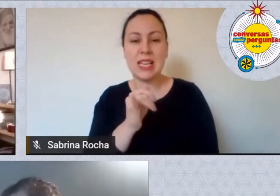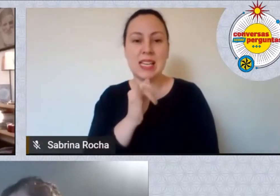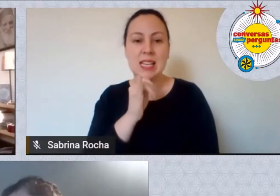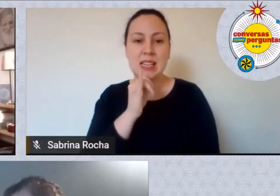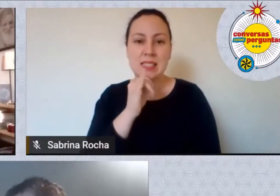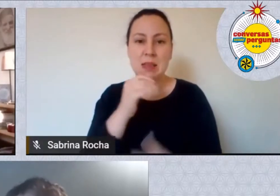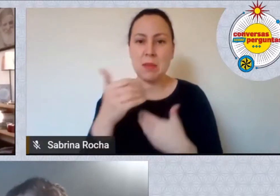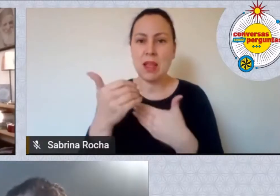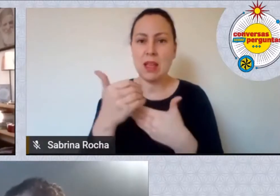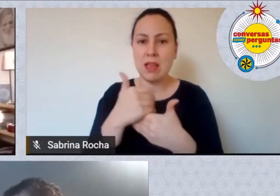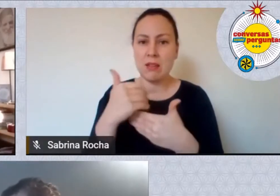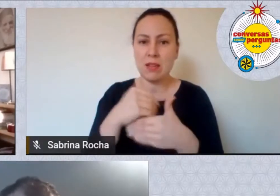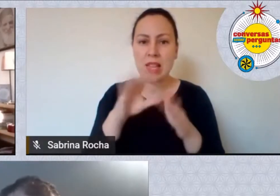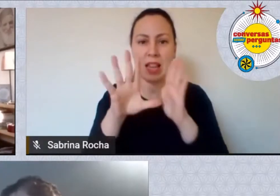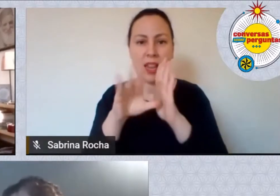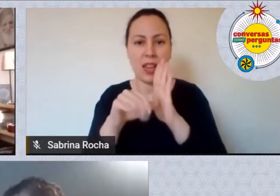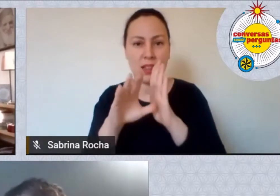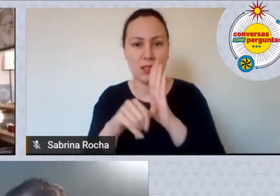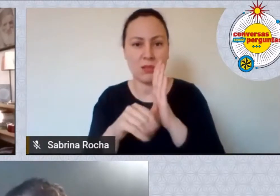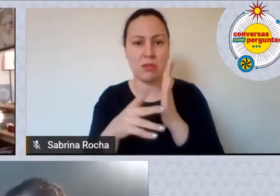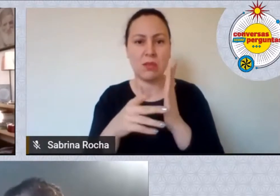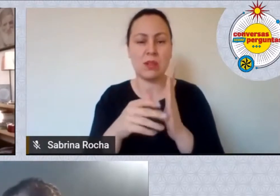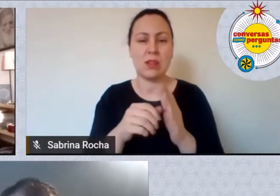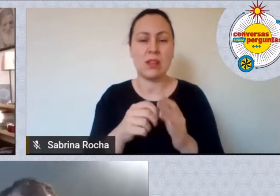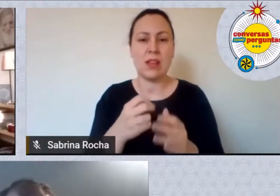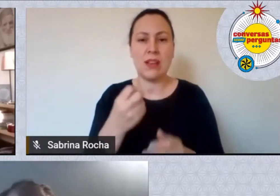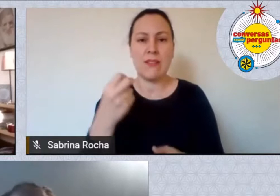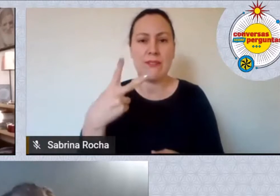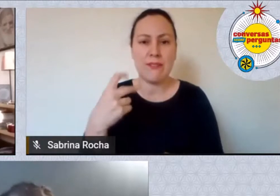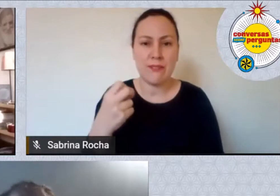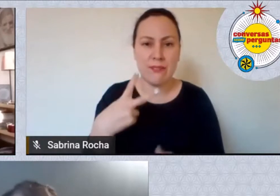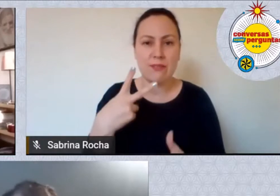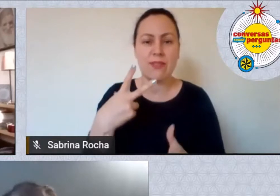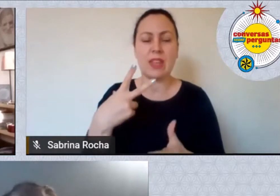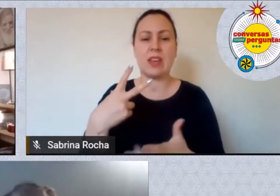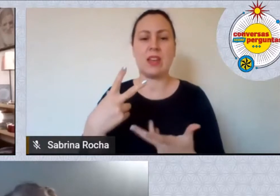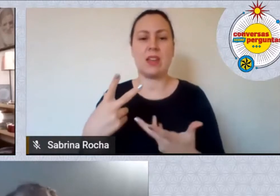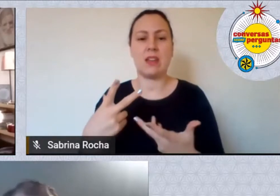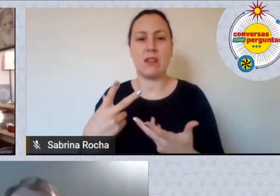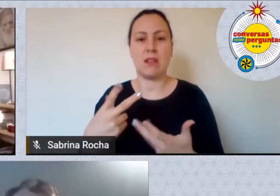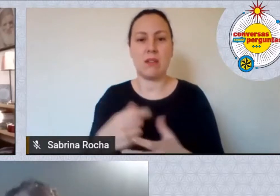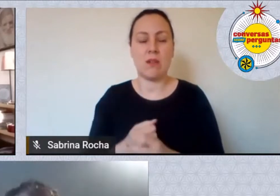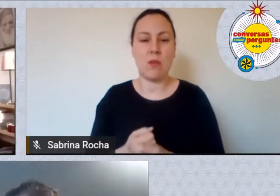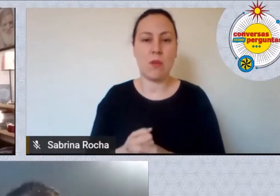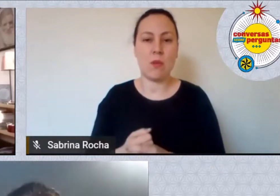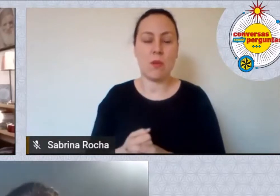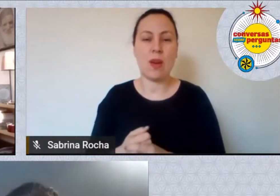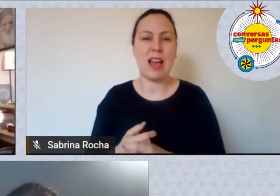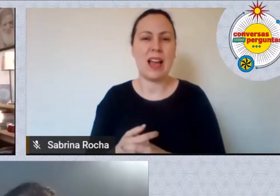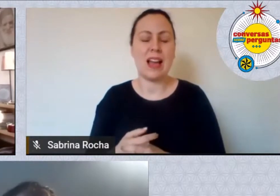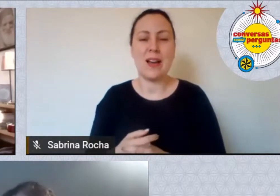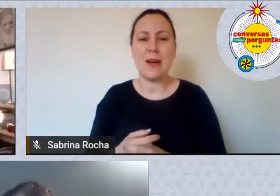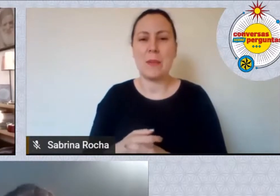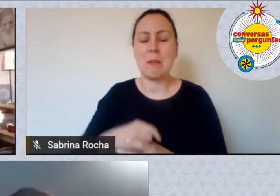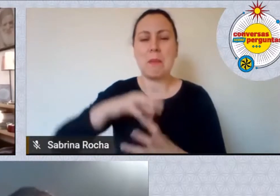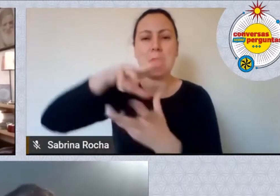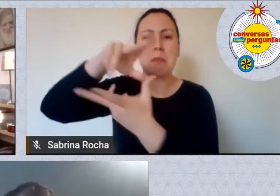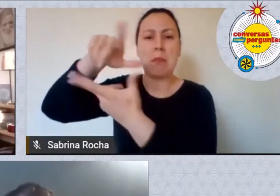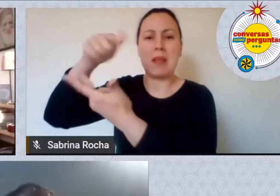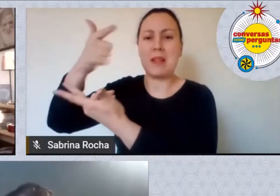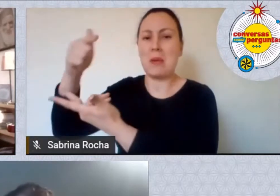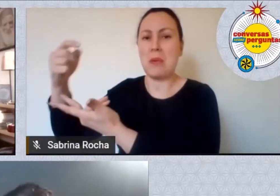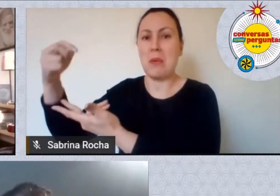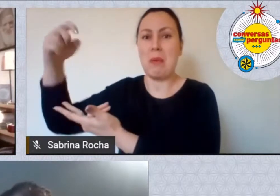invasões, ladrões, envenenamentos, figuras alienígenas que vêm de fora, né?